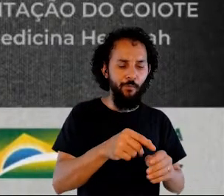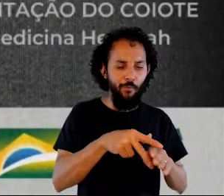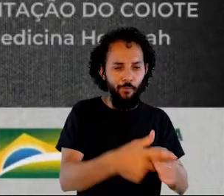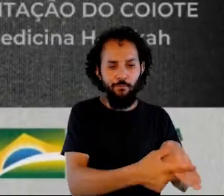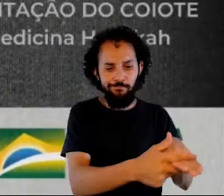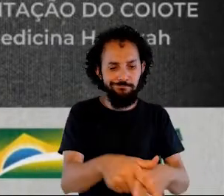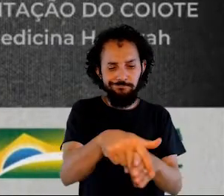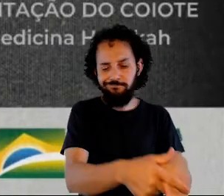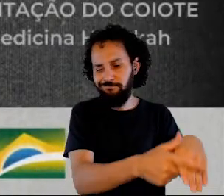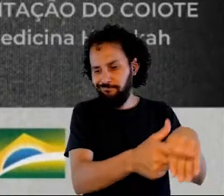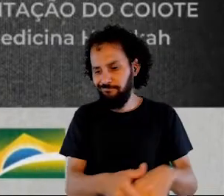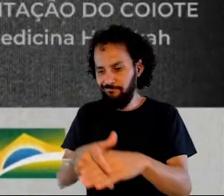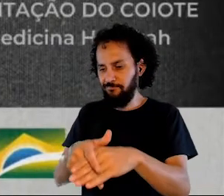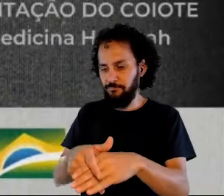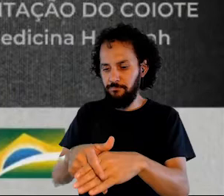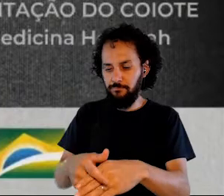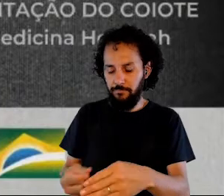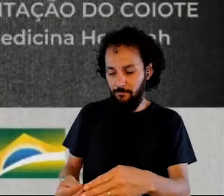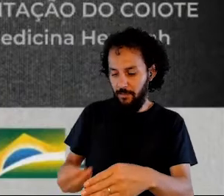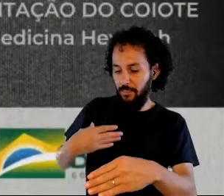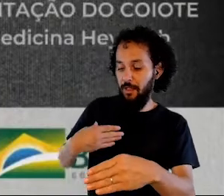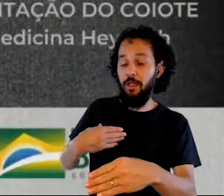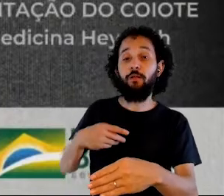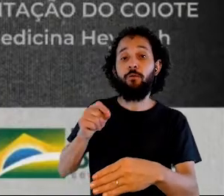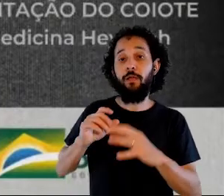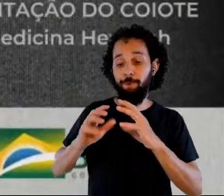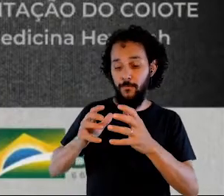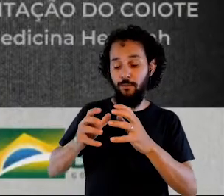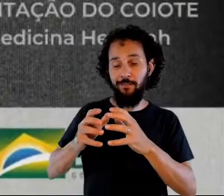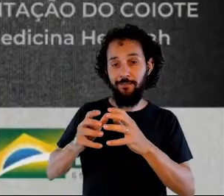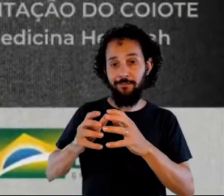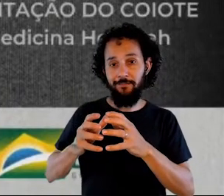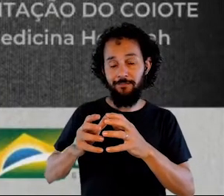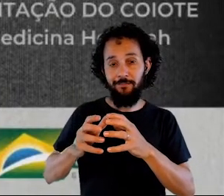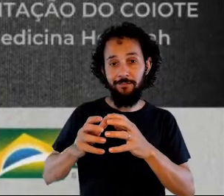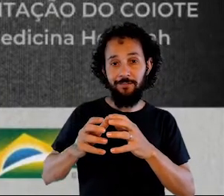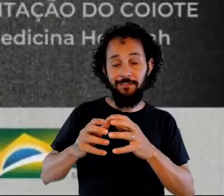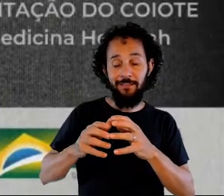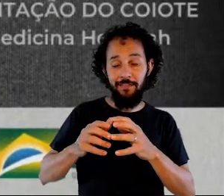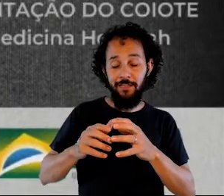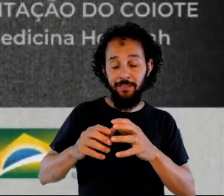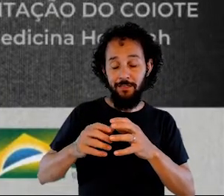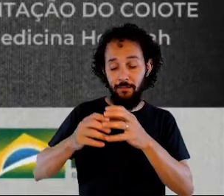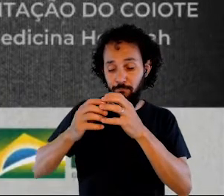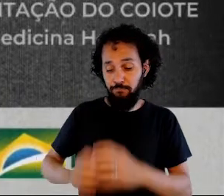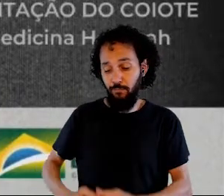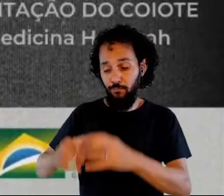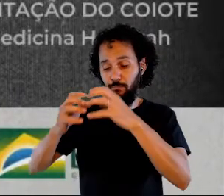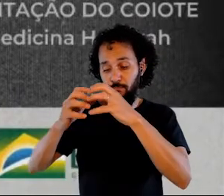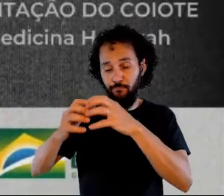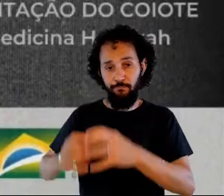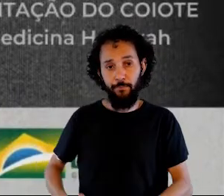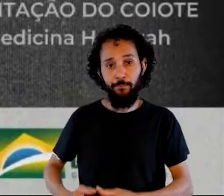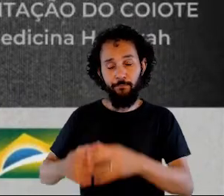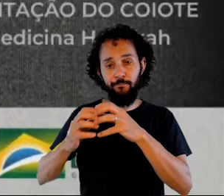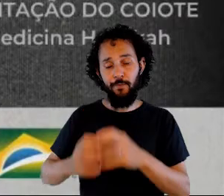bola. Porém, ela quica no chão e vai à